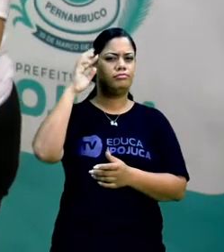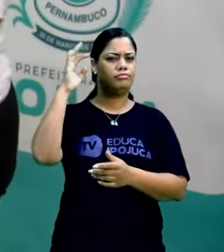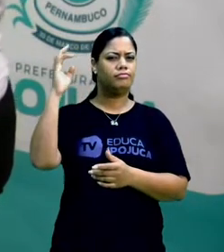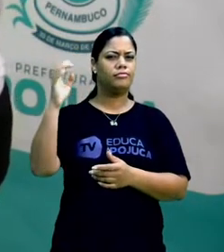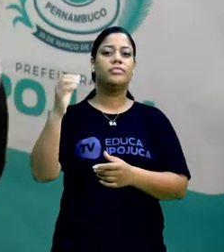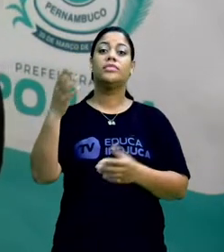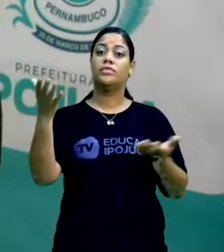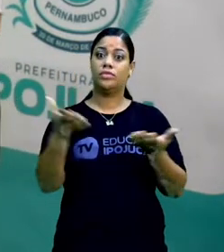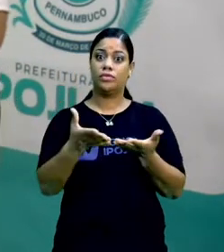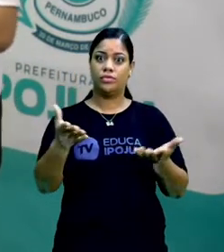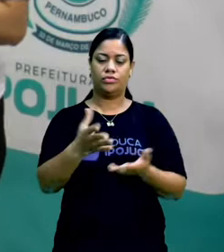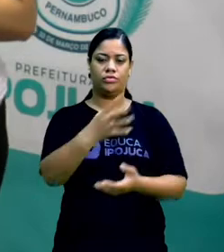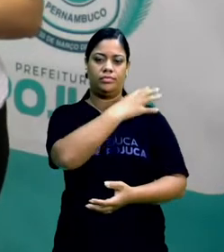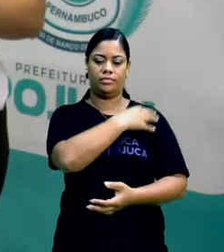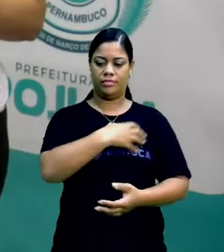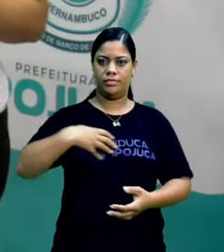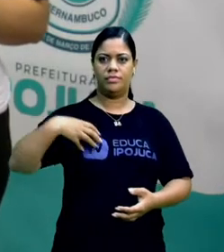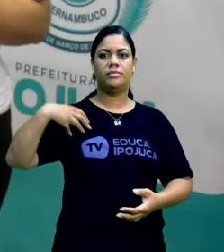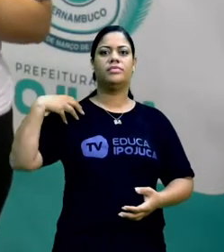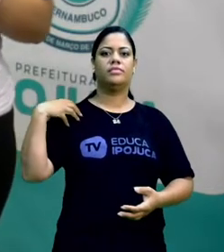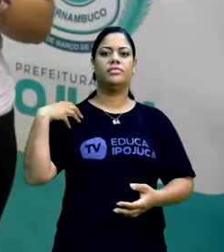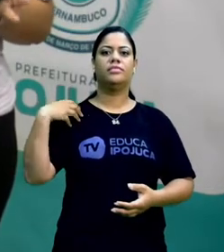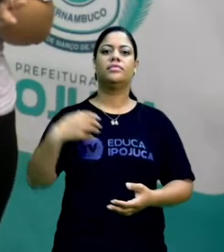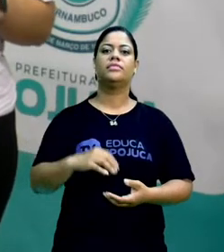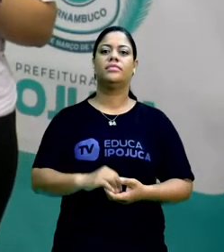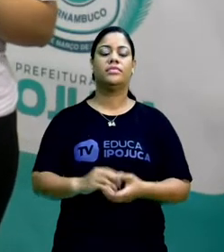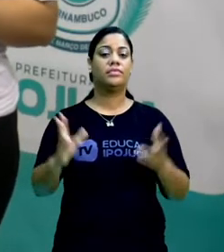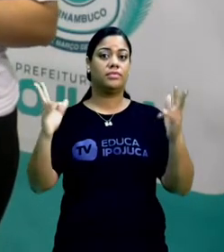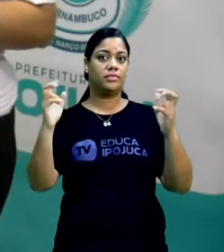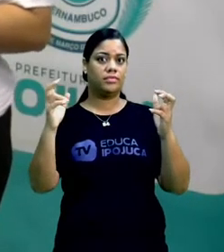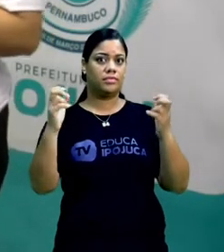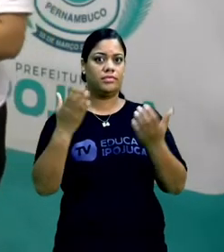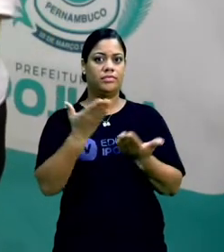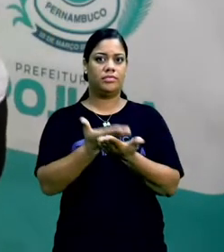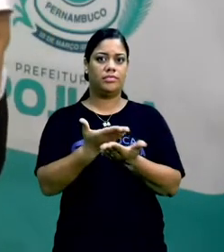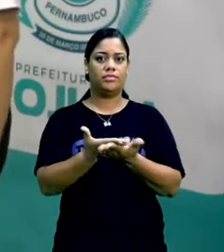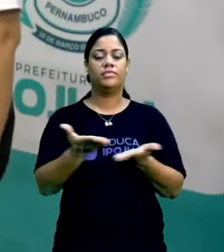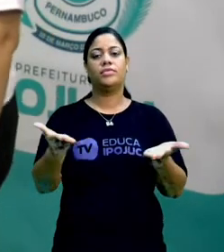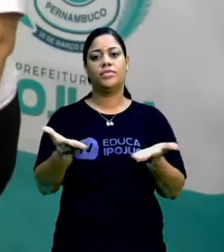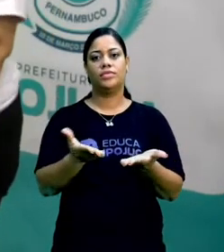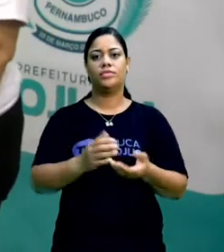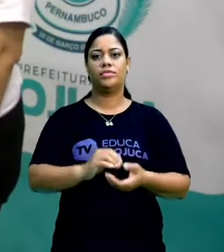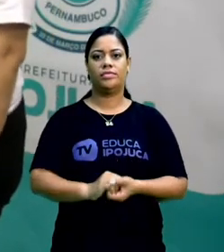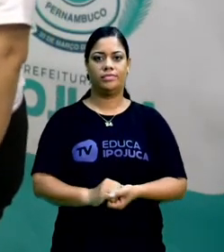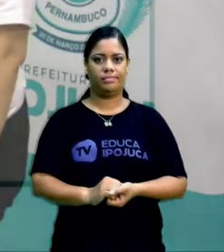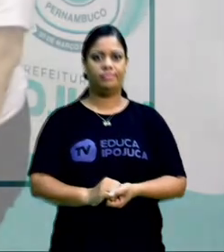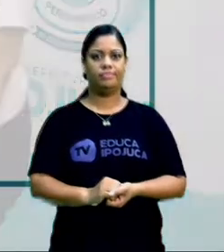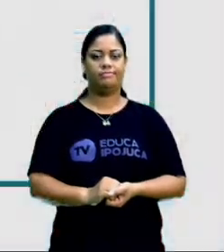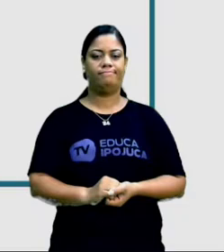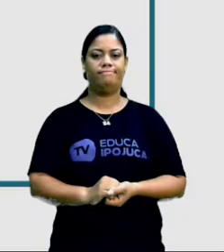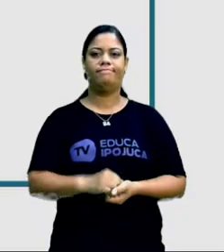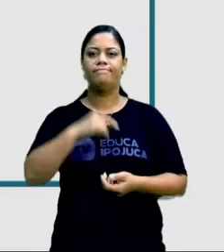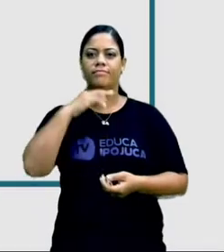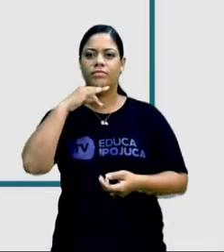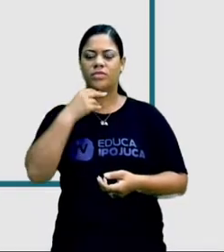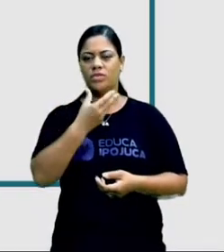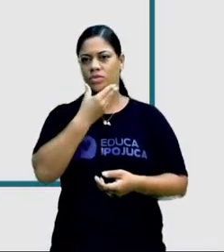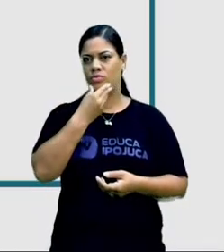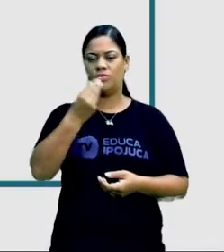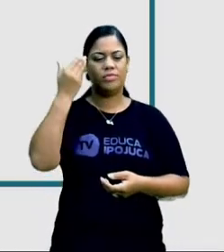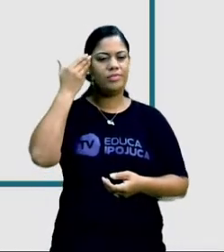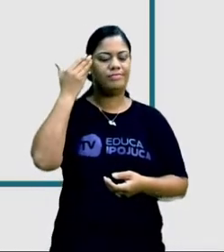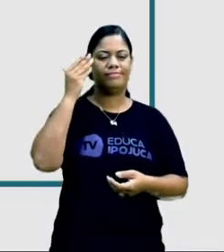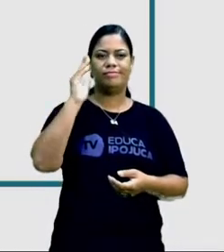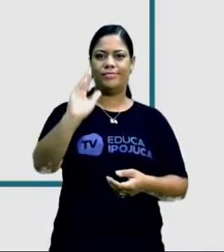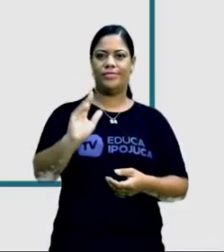um pensamento de Aristóteles que tem tudo a ver com a temática do nosso estudo. É indigno de um homem não